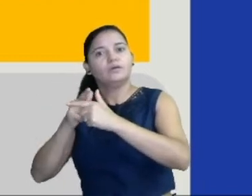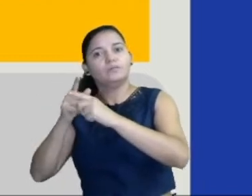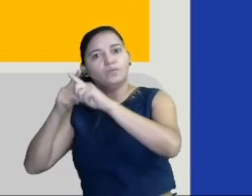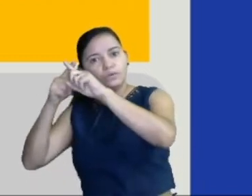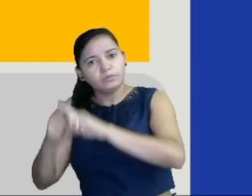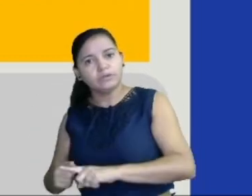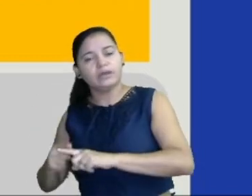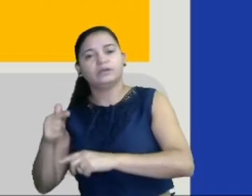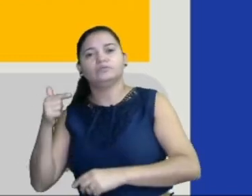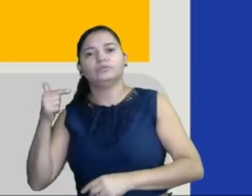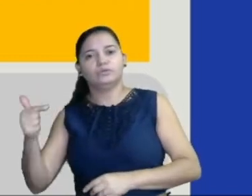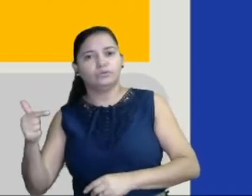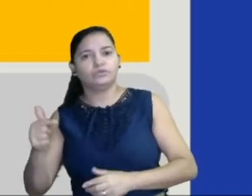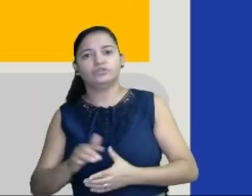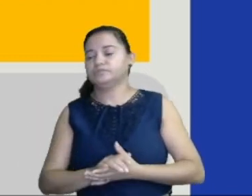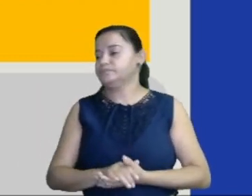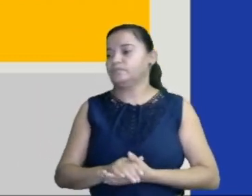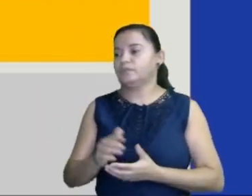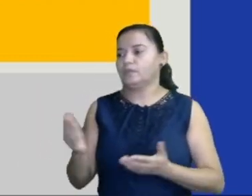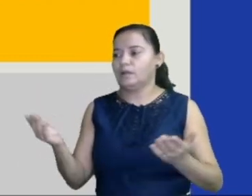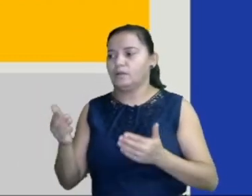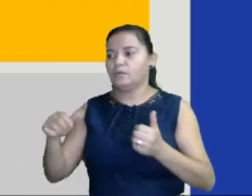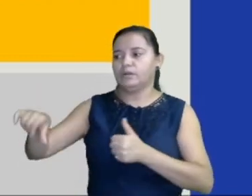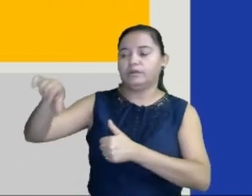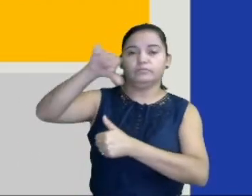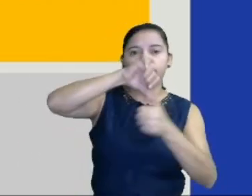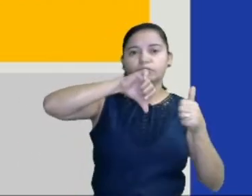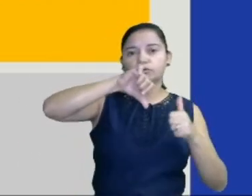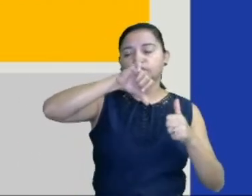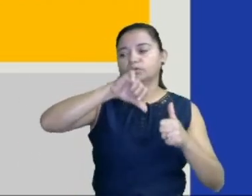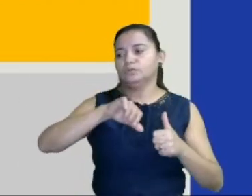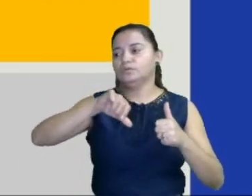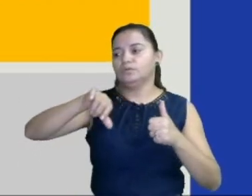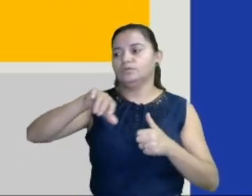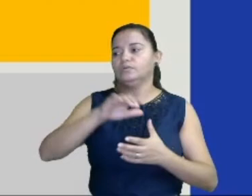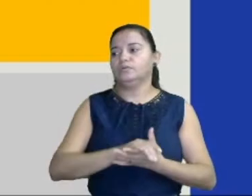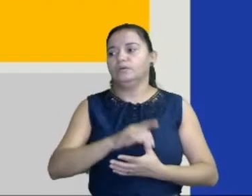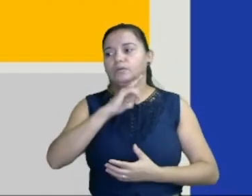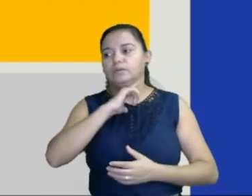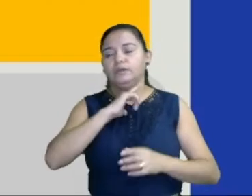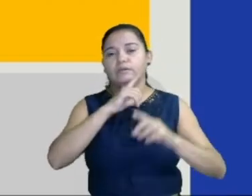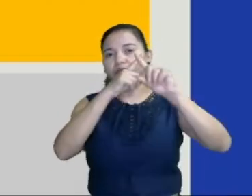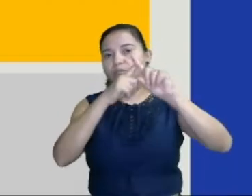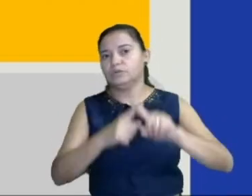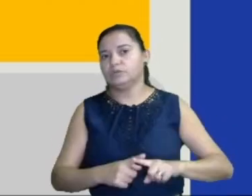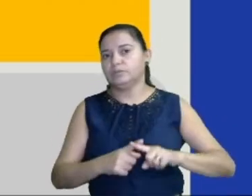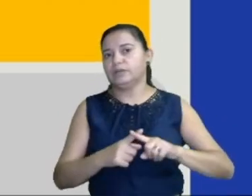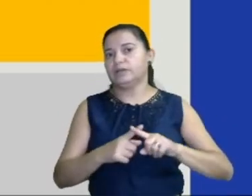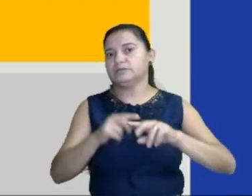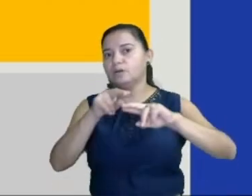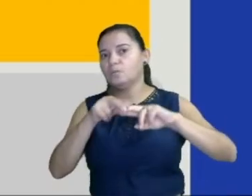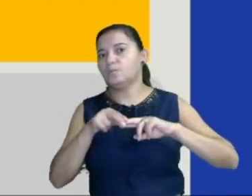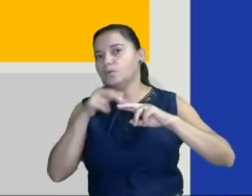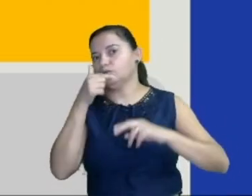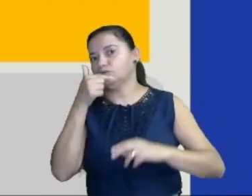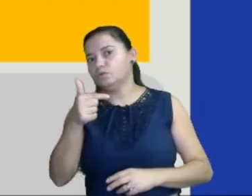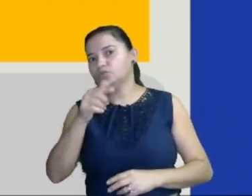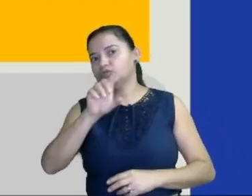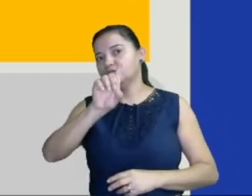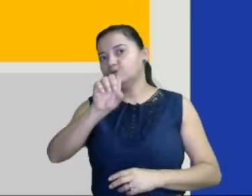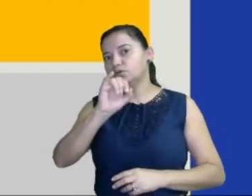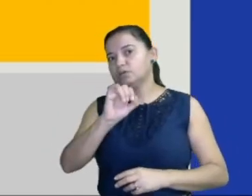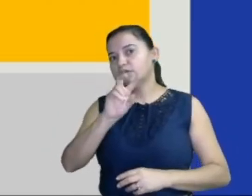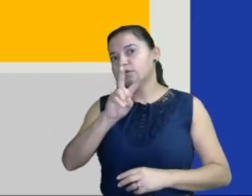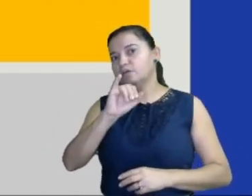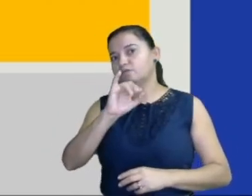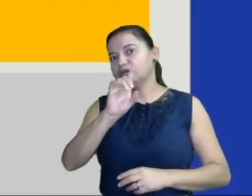o cinco lado do paciente passou A c10 porque houve essa multiplicação por dois no dividendo